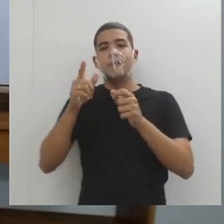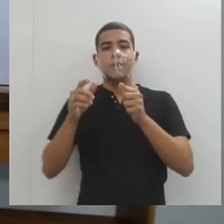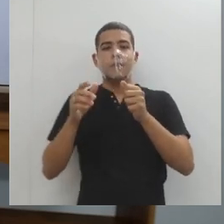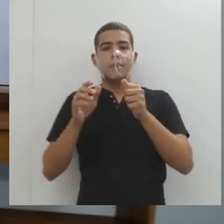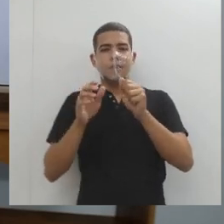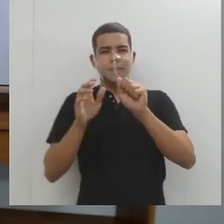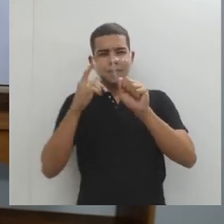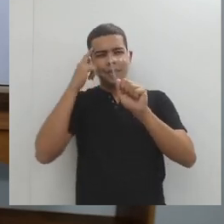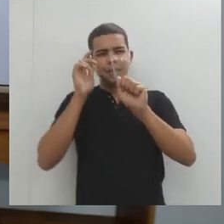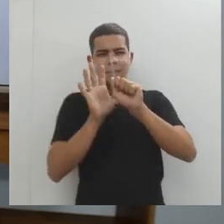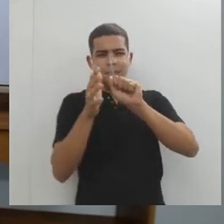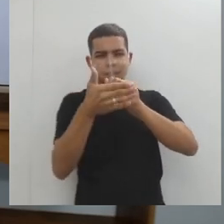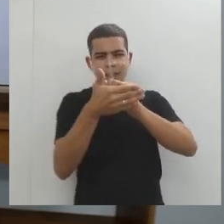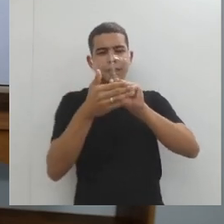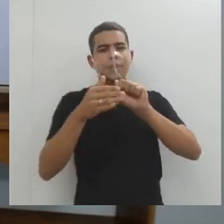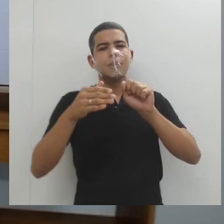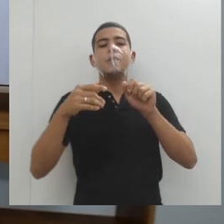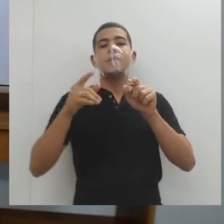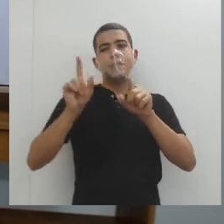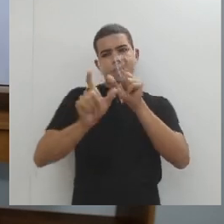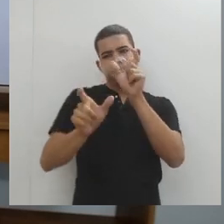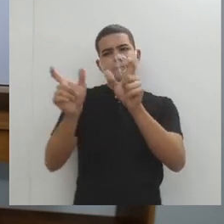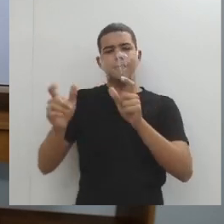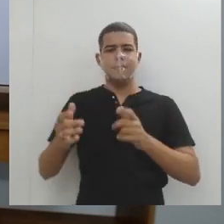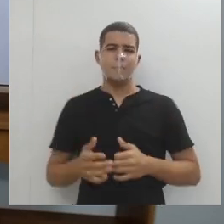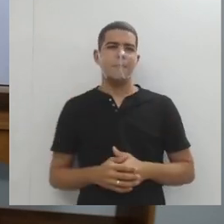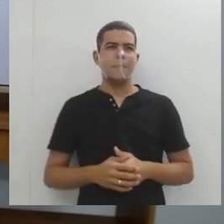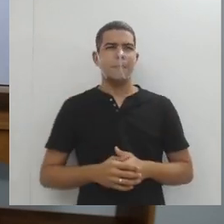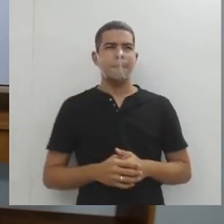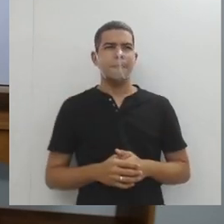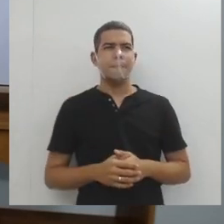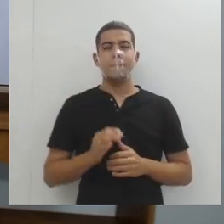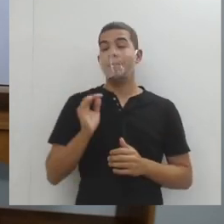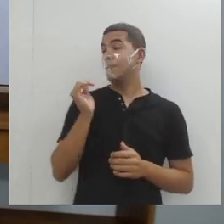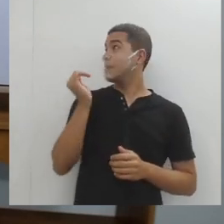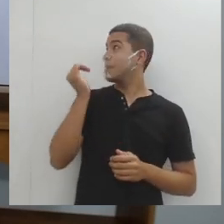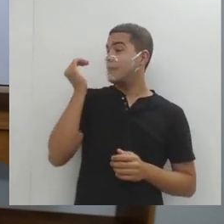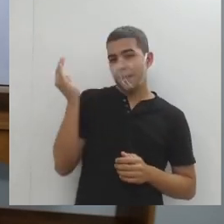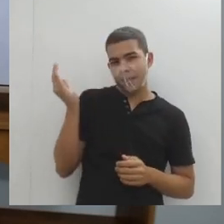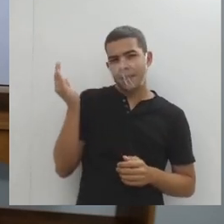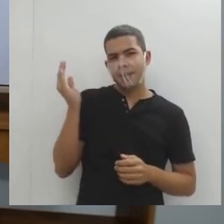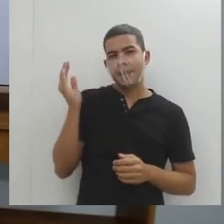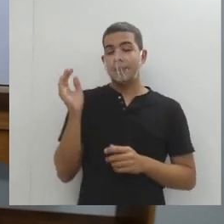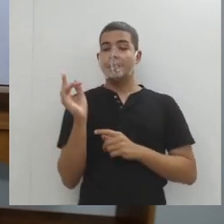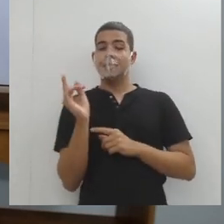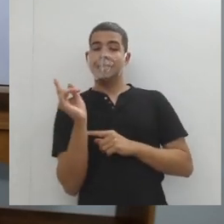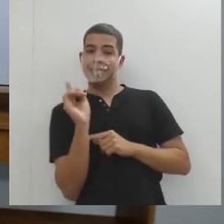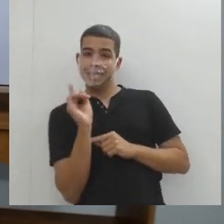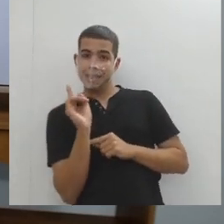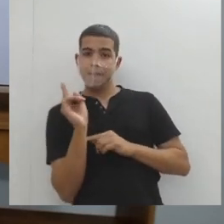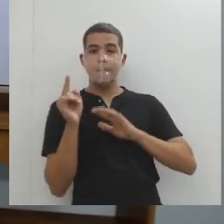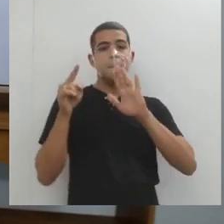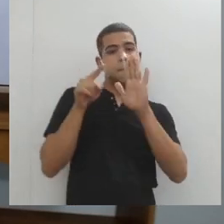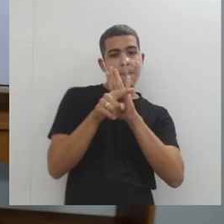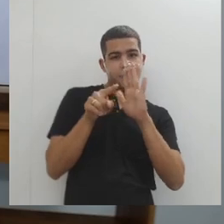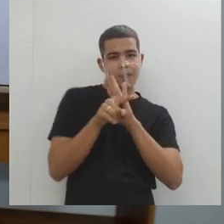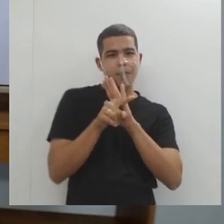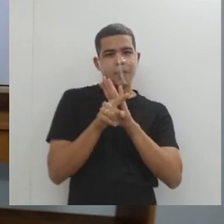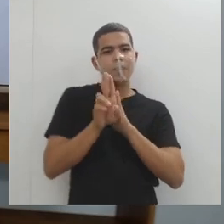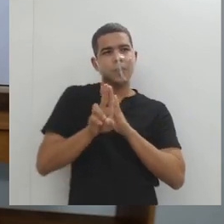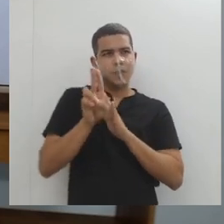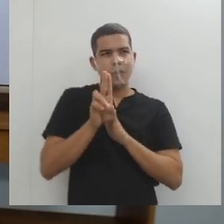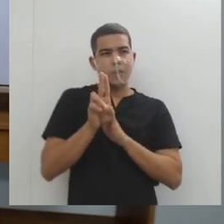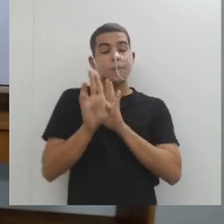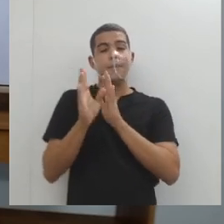tem uma observação muito importante em relação a isso. No simple past, o verbo auxiliar ele só aparece na negativa e na pergunta, na interrogativa. Já